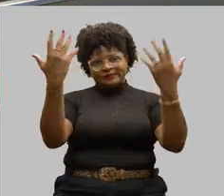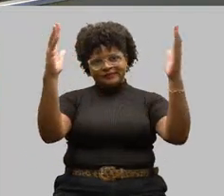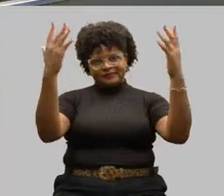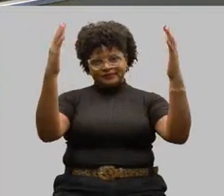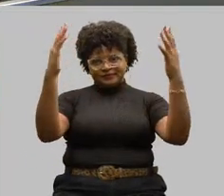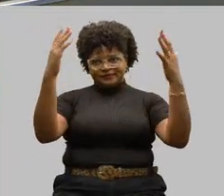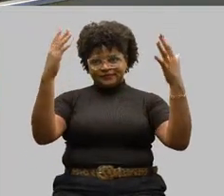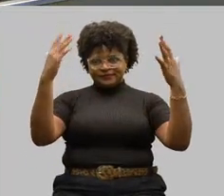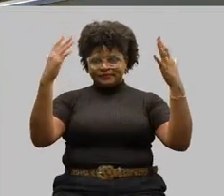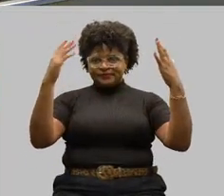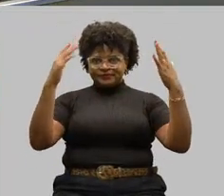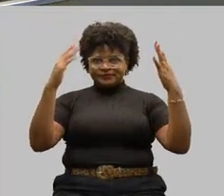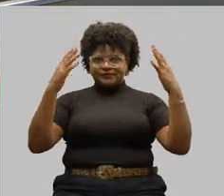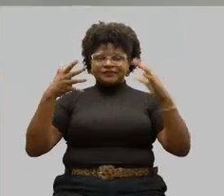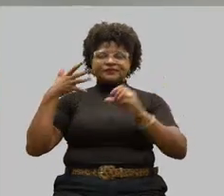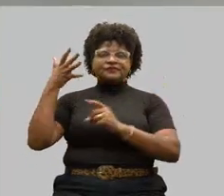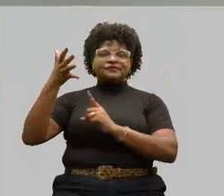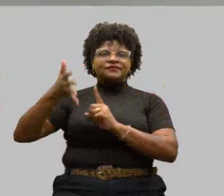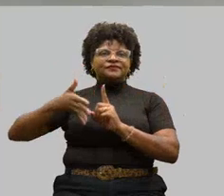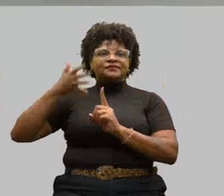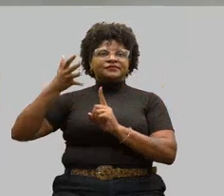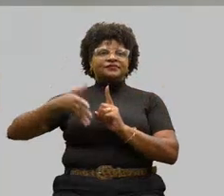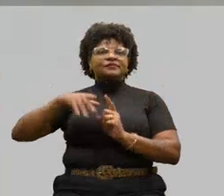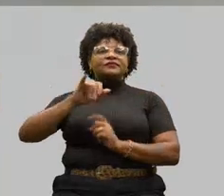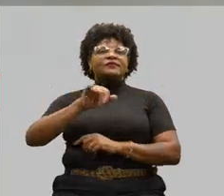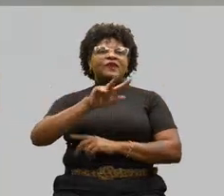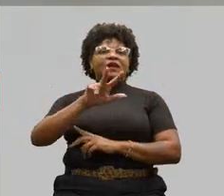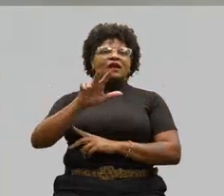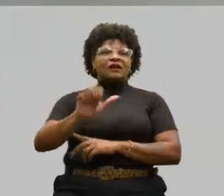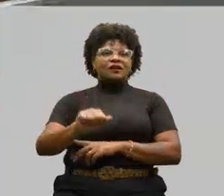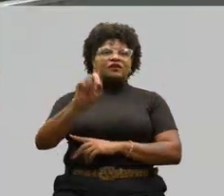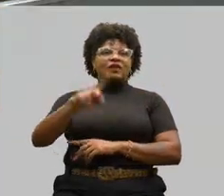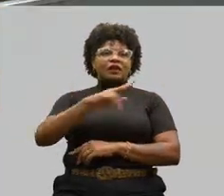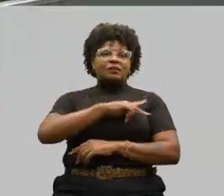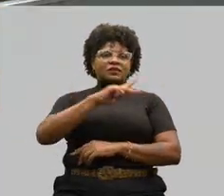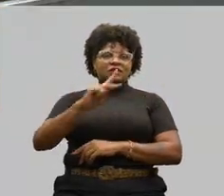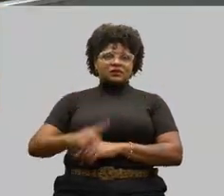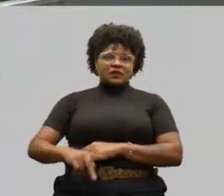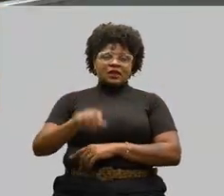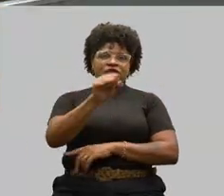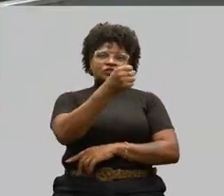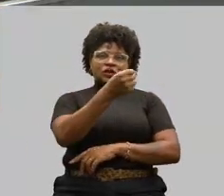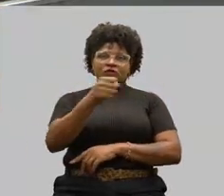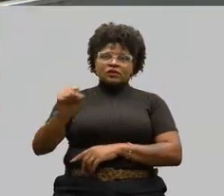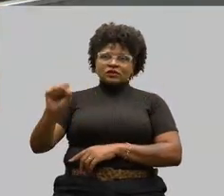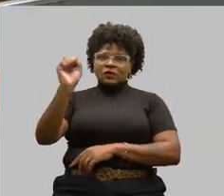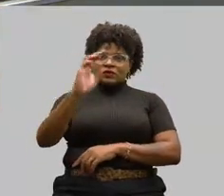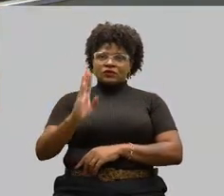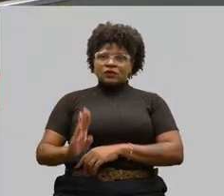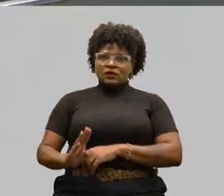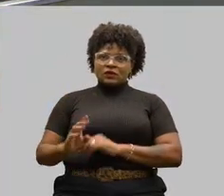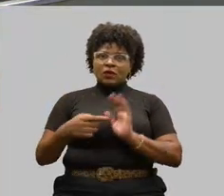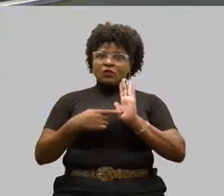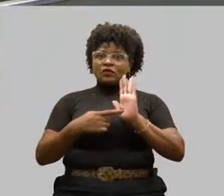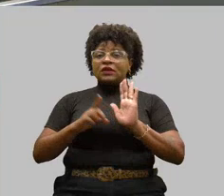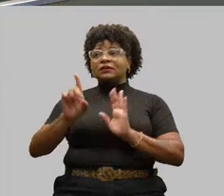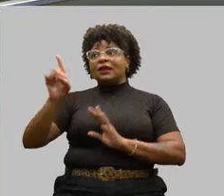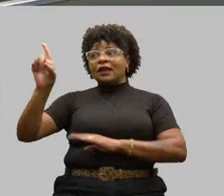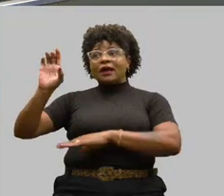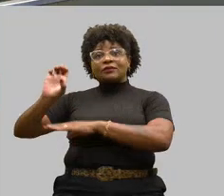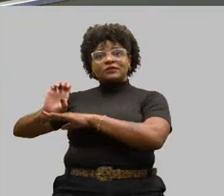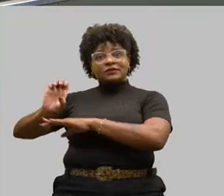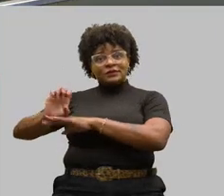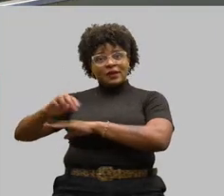palestrativa Bustamante Presidente da Associação Nacional do emprego pai mostrando que lá no Paraná nós estamos